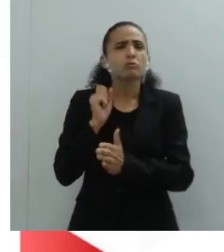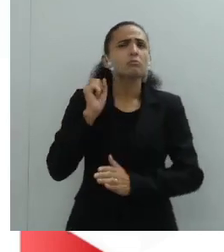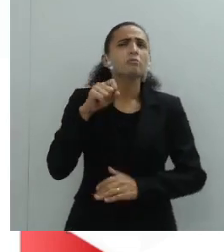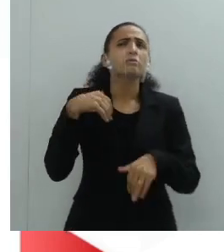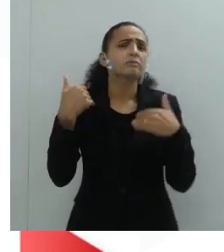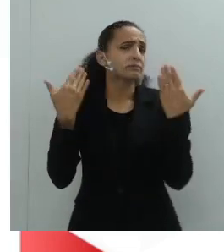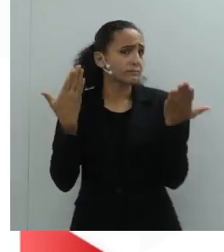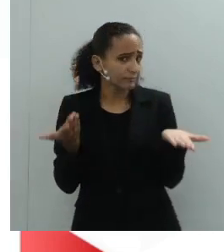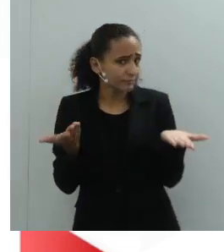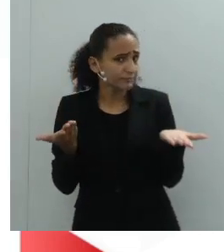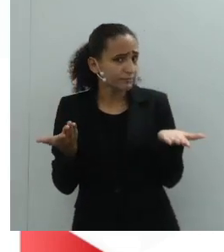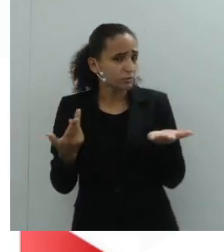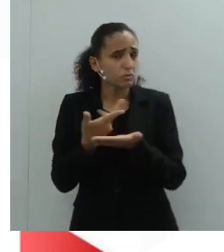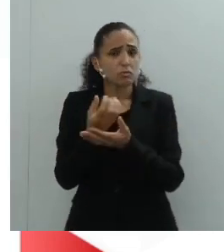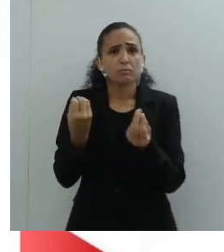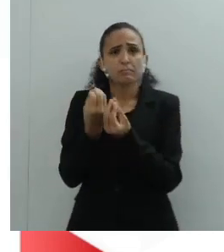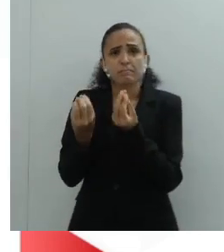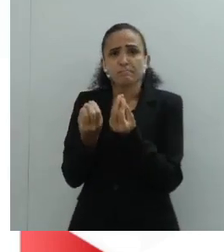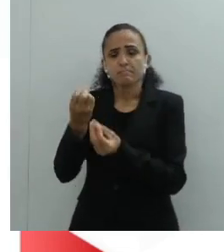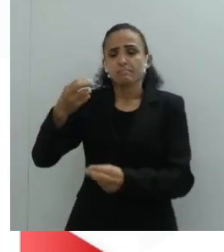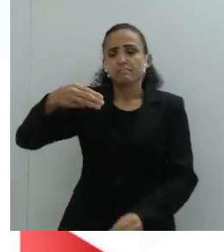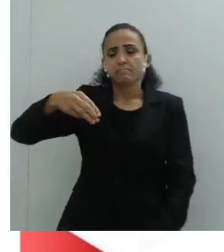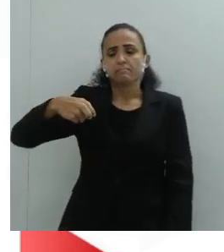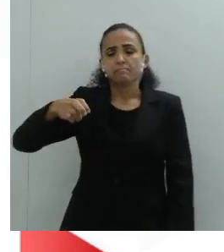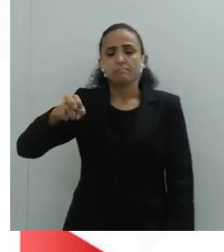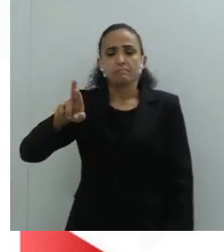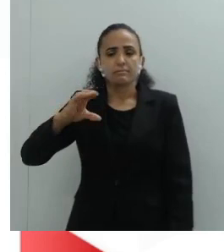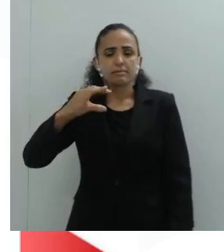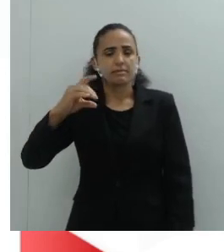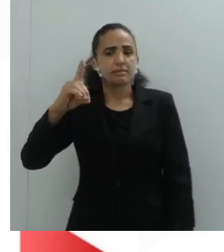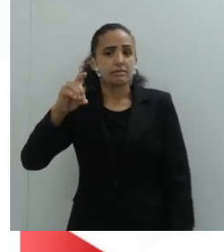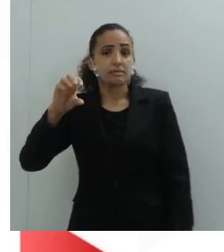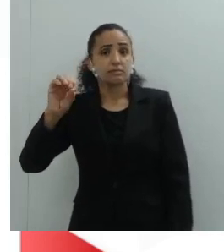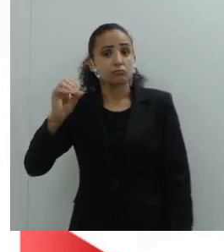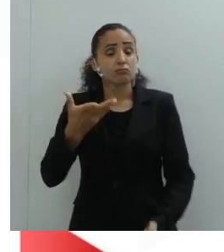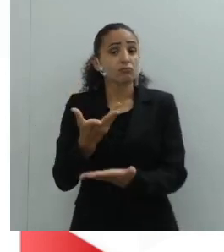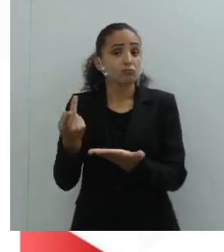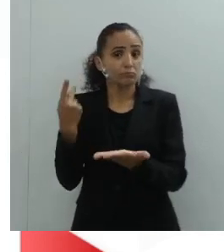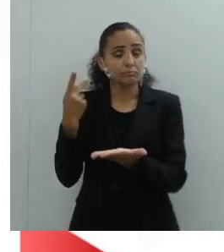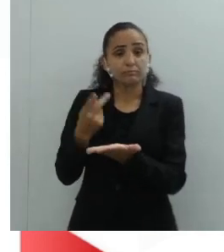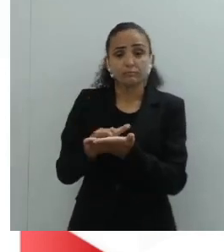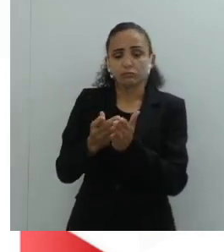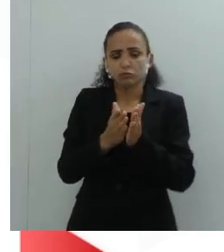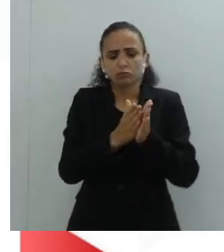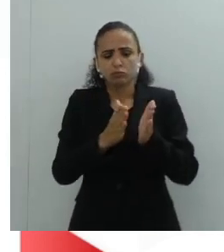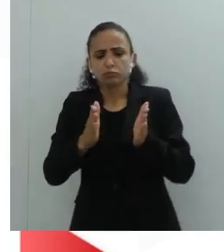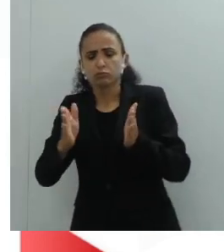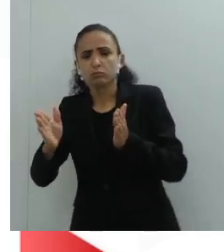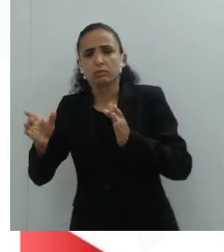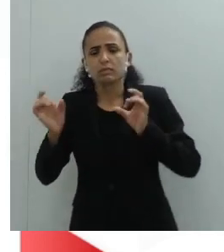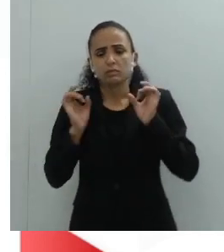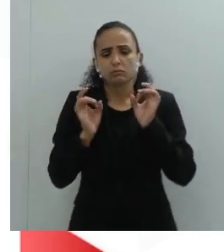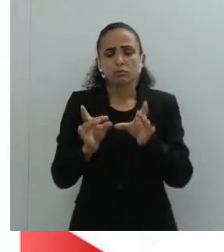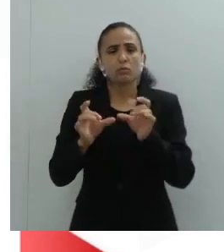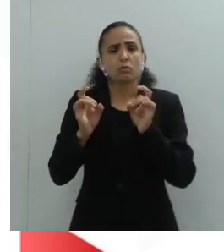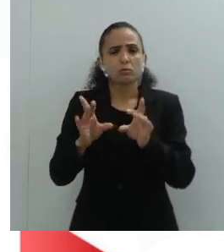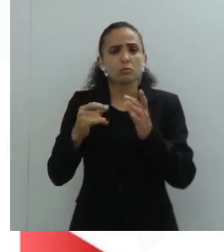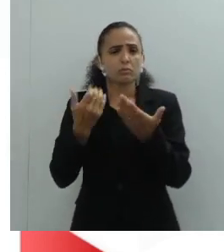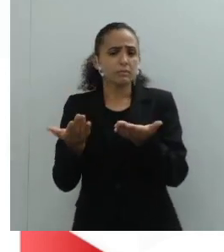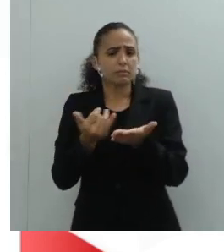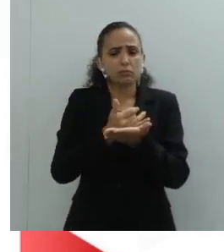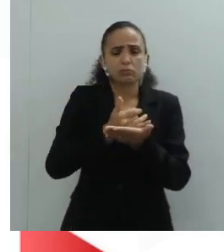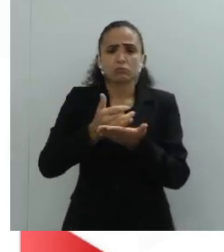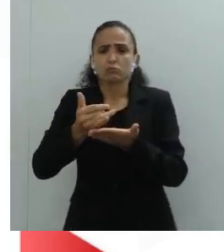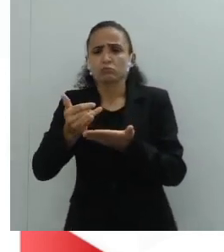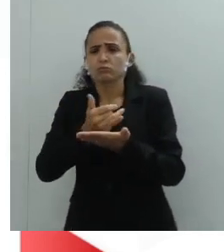é isso, professor? Mercantilismo nada mais é do que o comércio, tá bom? O